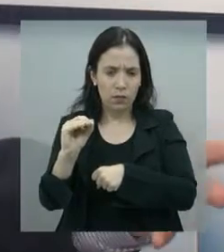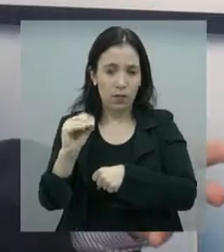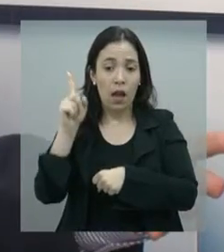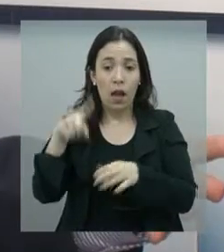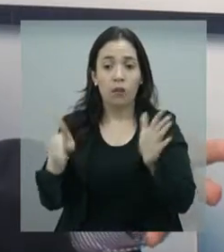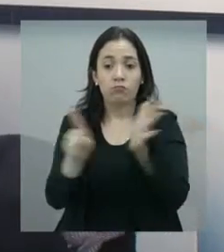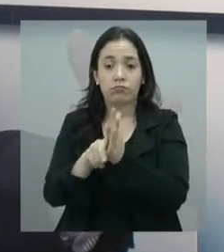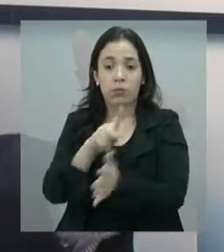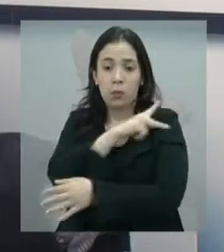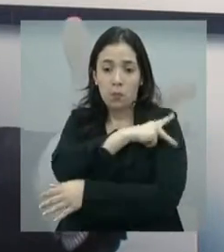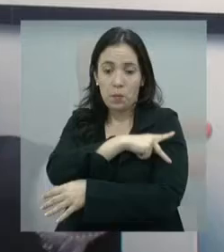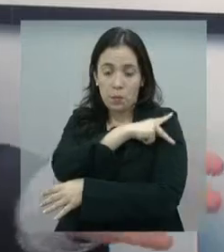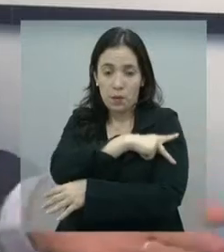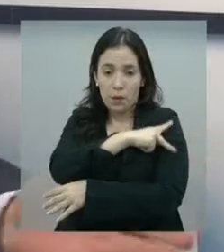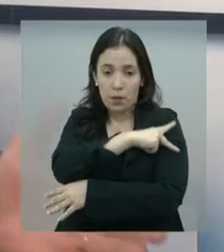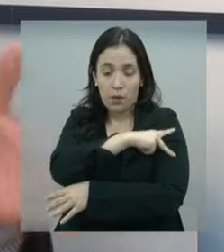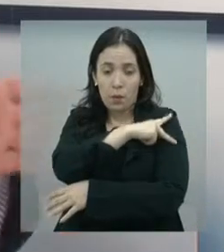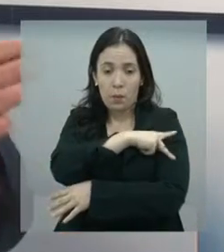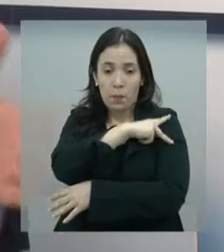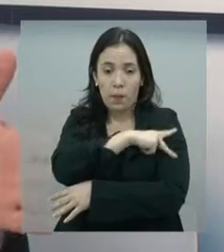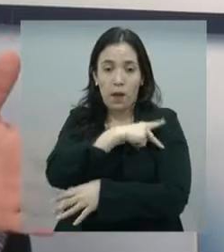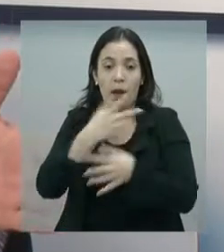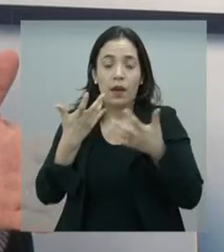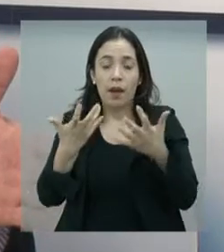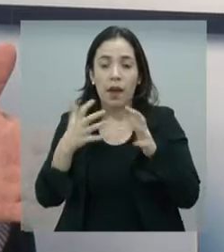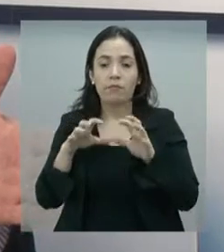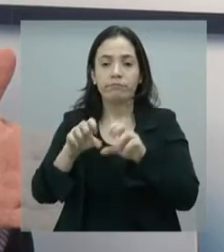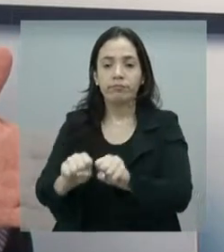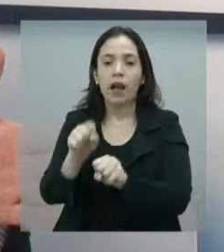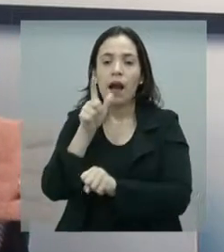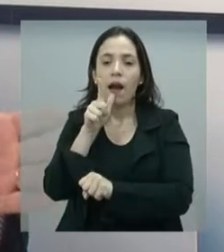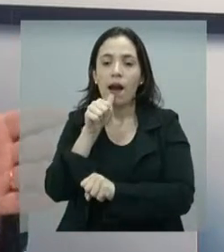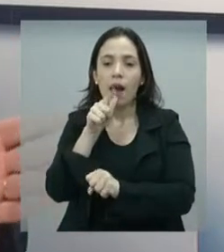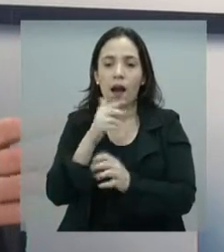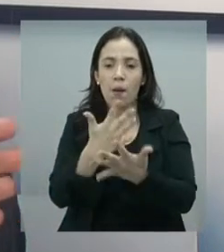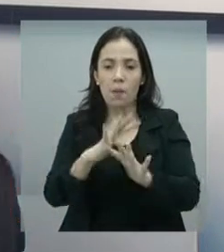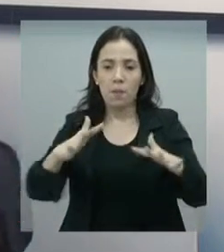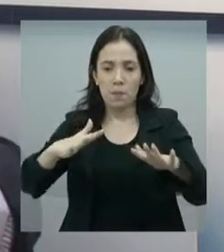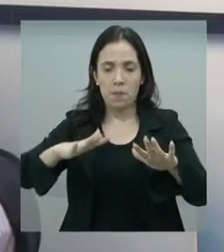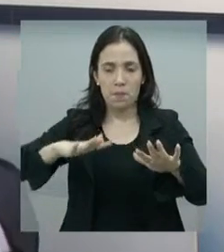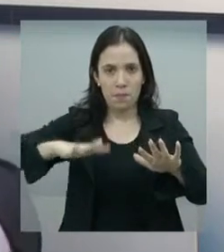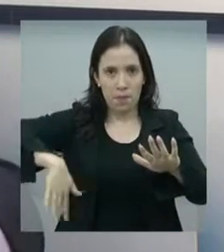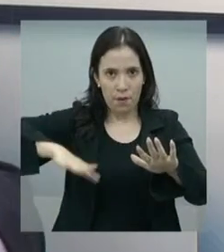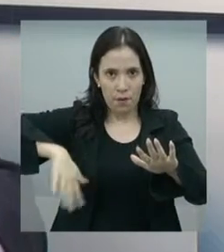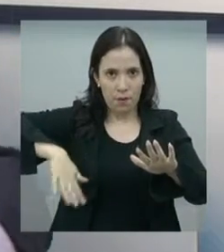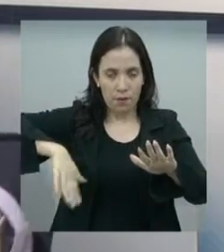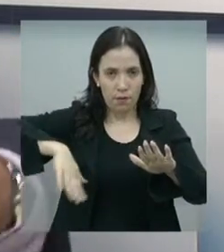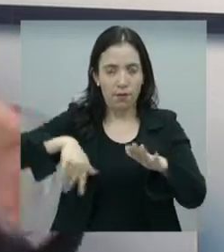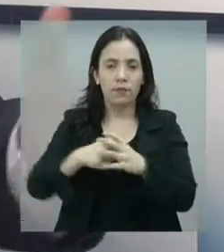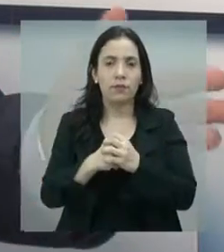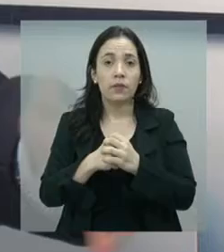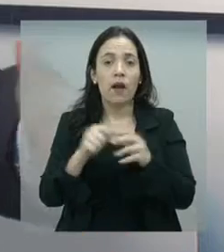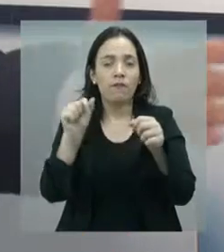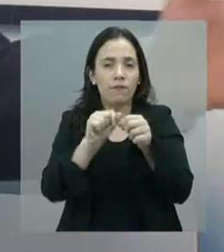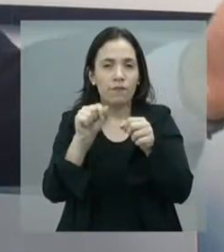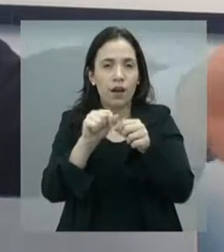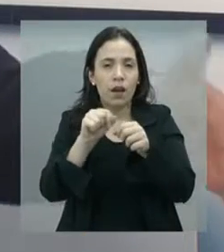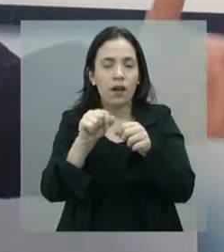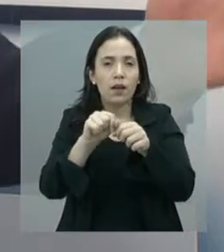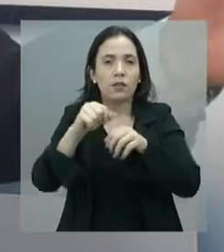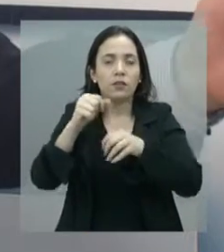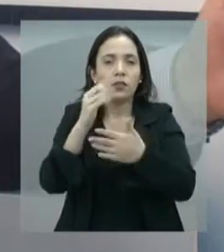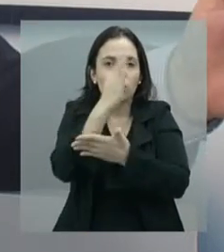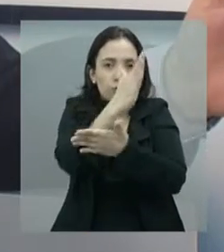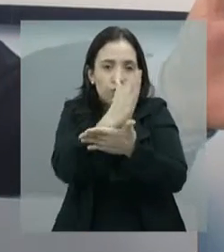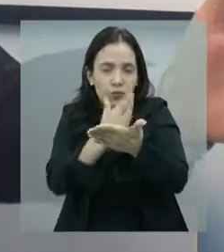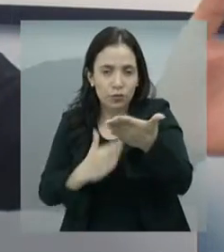era do Piauí. E o Piauí queria um pedaço do mar. Isso. E pela divisão feita das águas, aquela